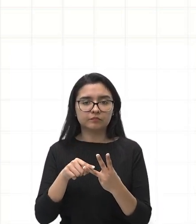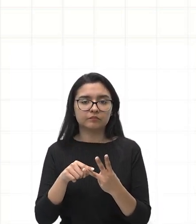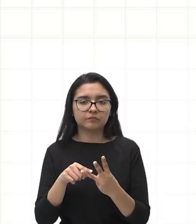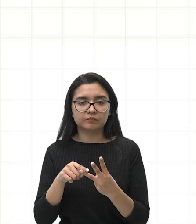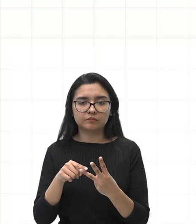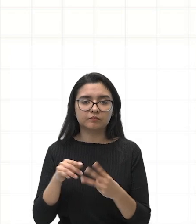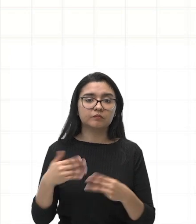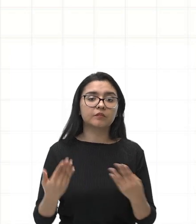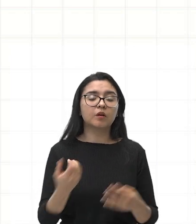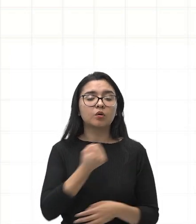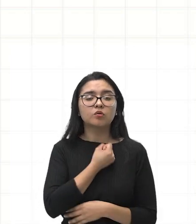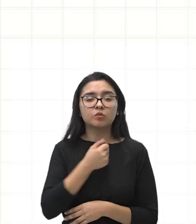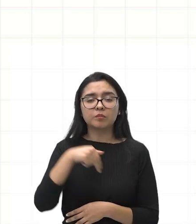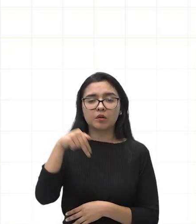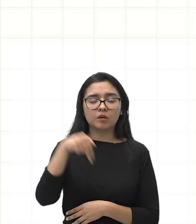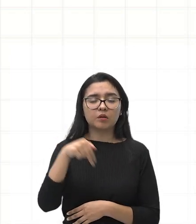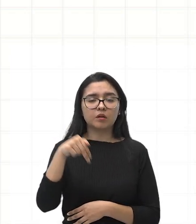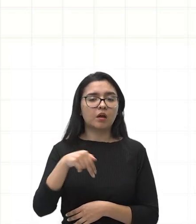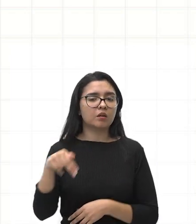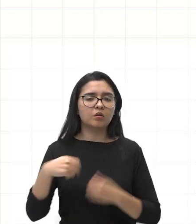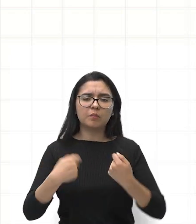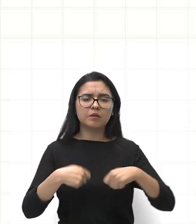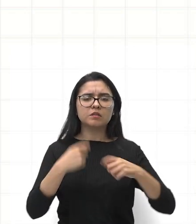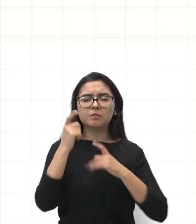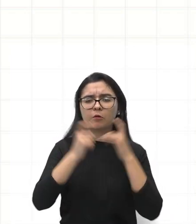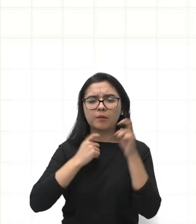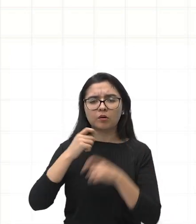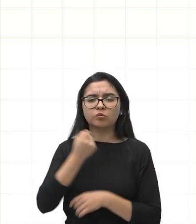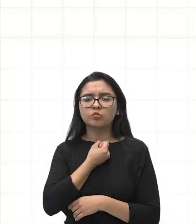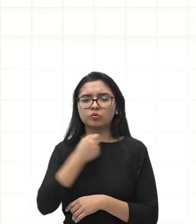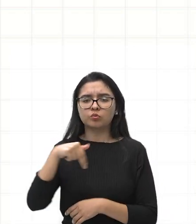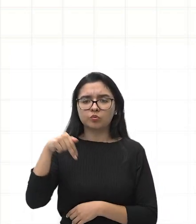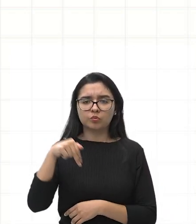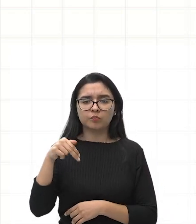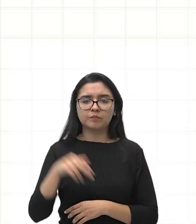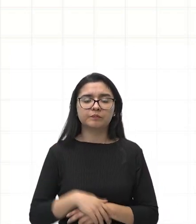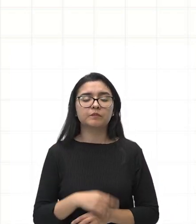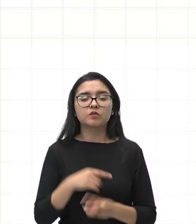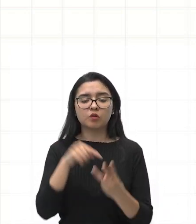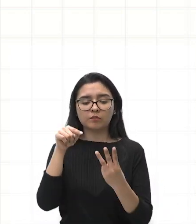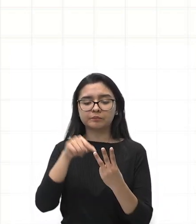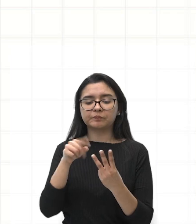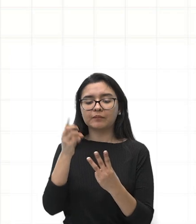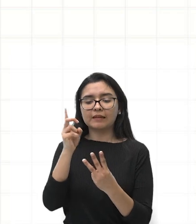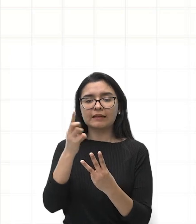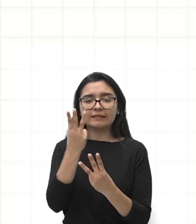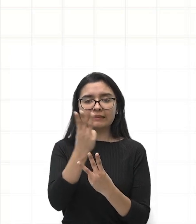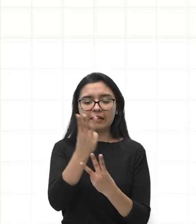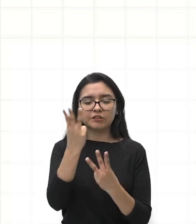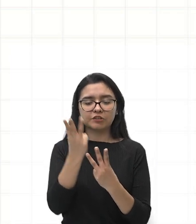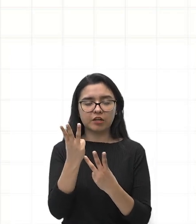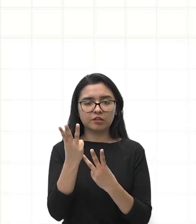número natural, nem precisa você se preocupar com esse número. Pense só aqui, ó. Duas casas depois da vírgula. Então, na minha